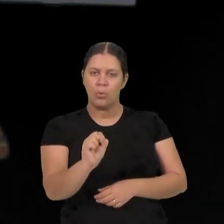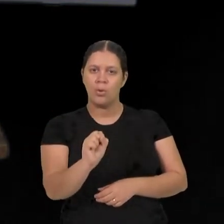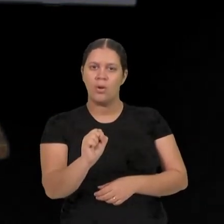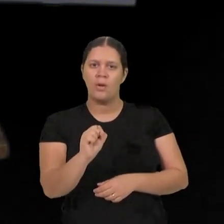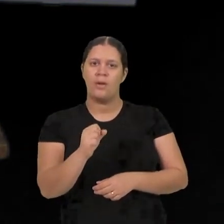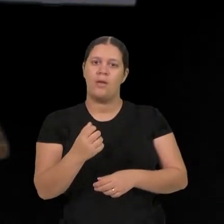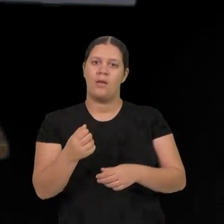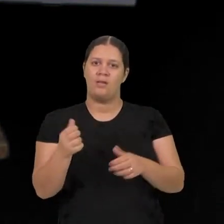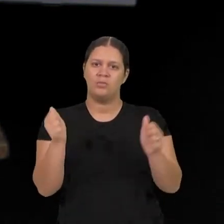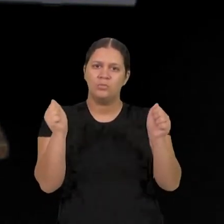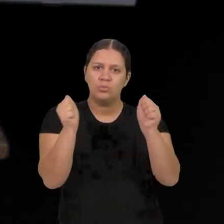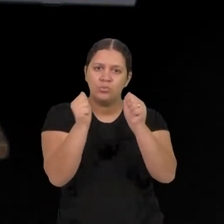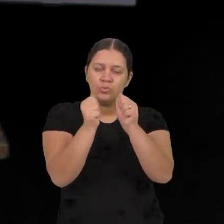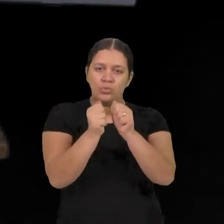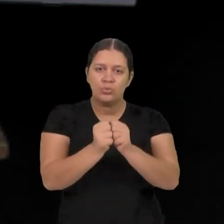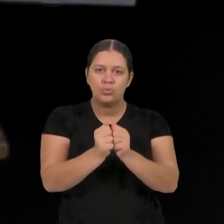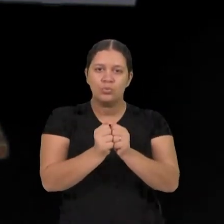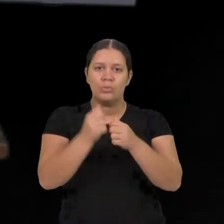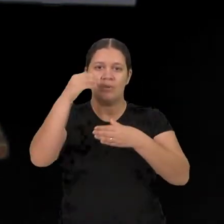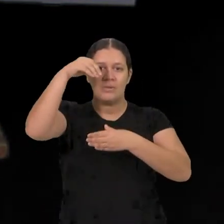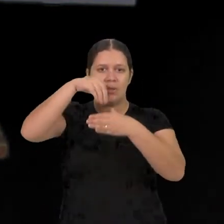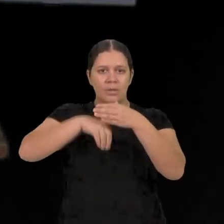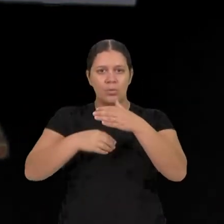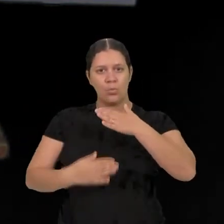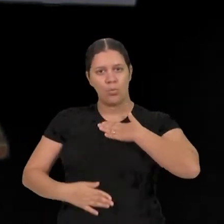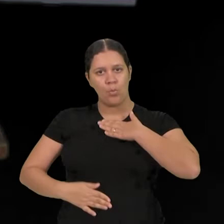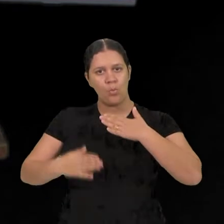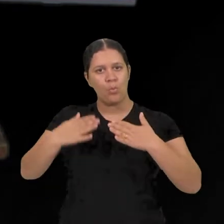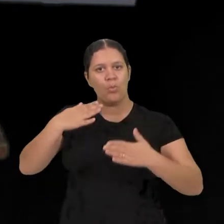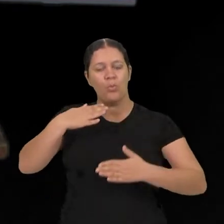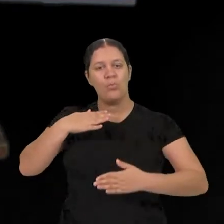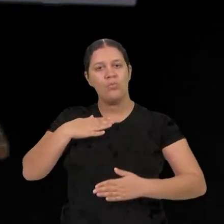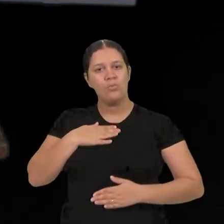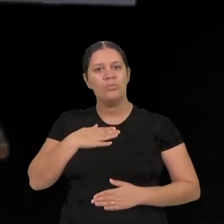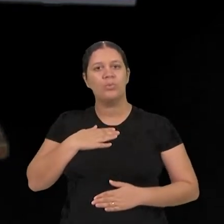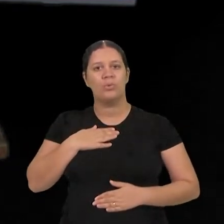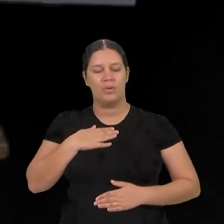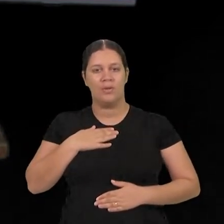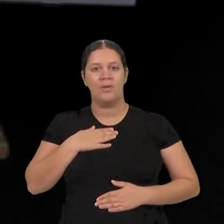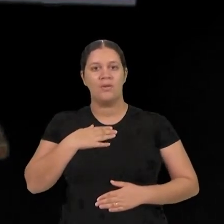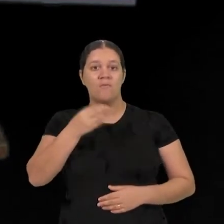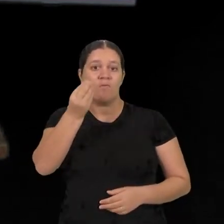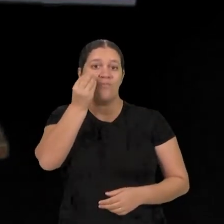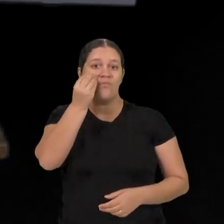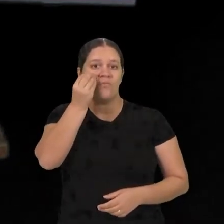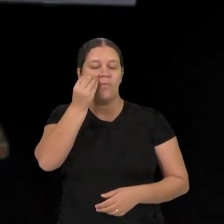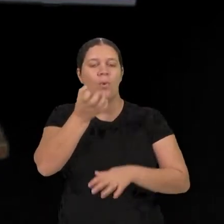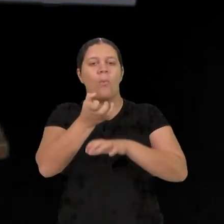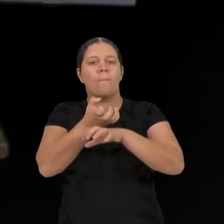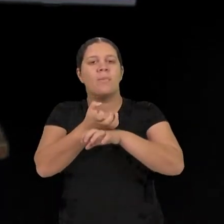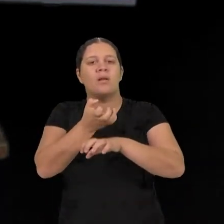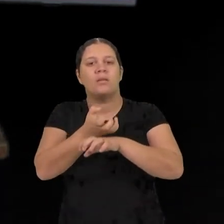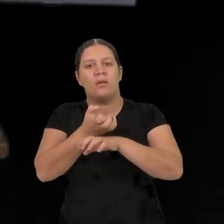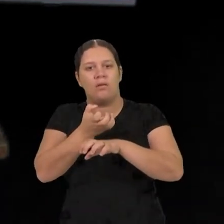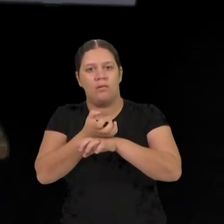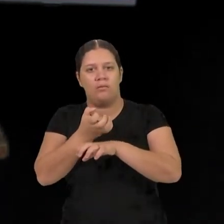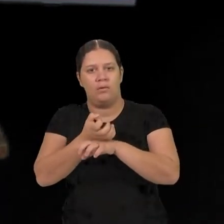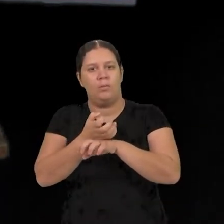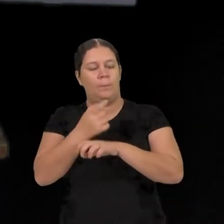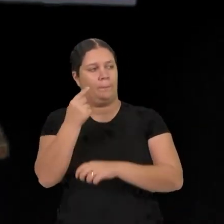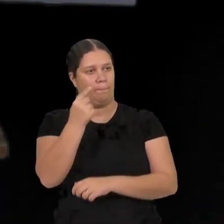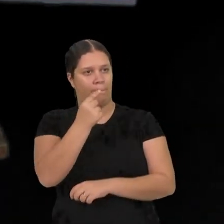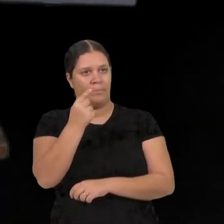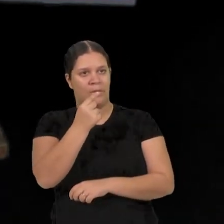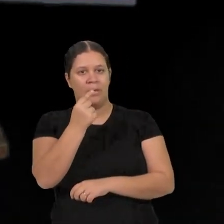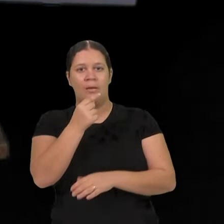englobam esse corpo estranho que entrou e eles vão digerir esse material. Tá? No caso aqui, não dá para vocês verem,